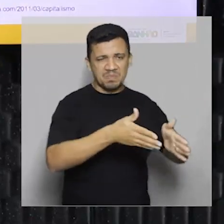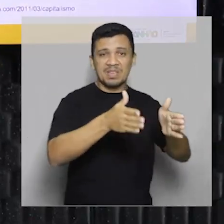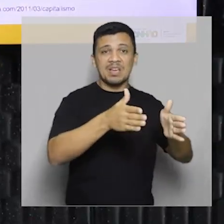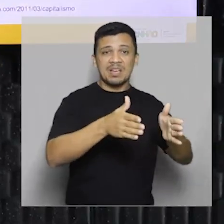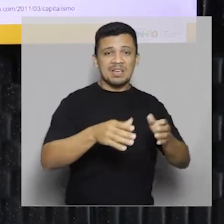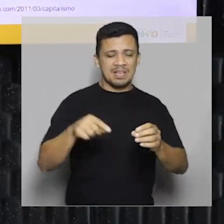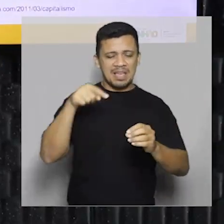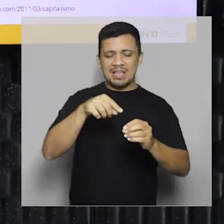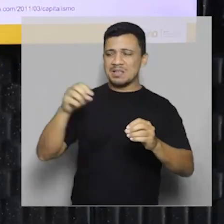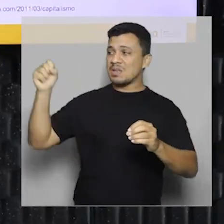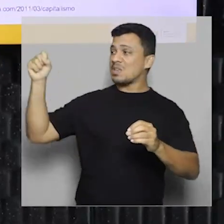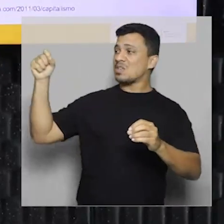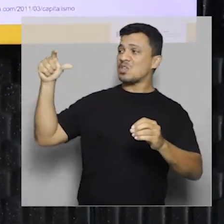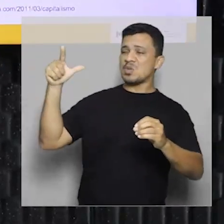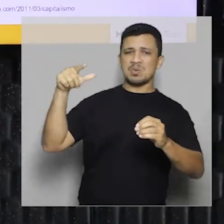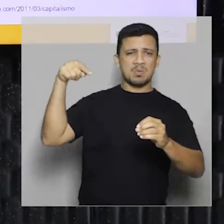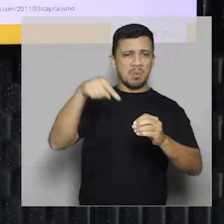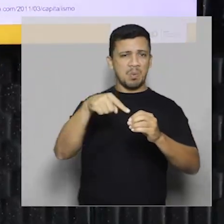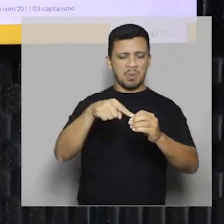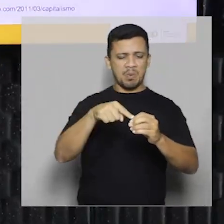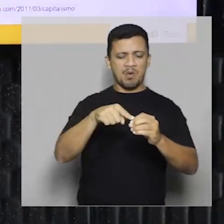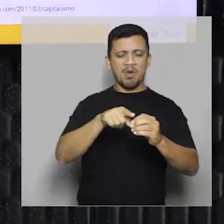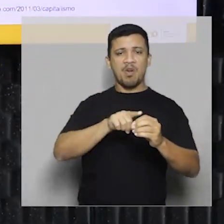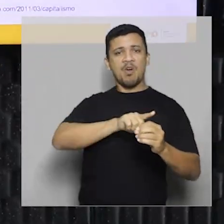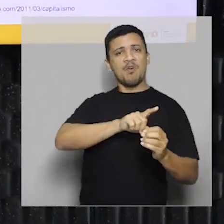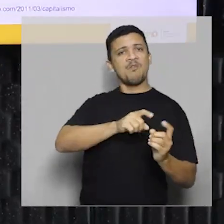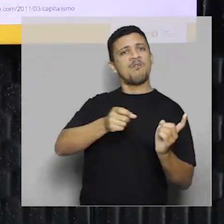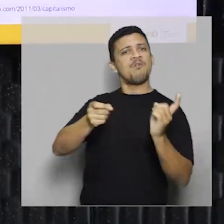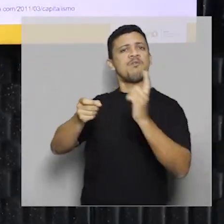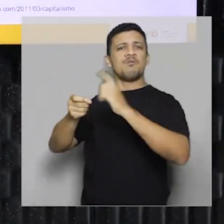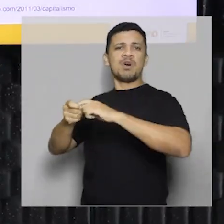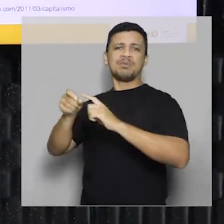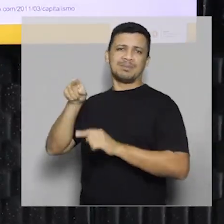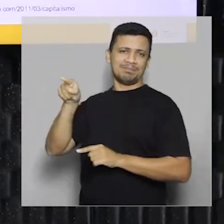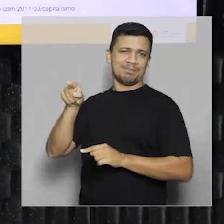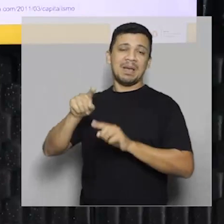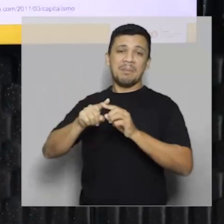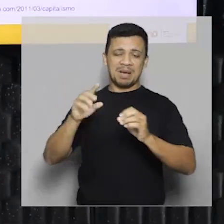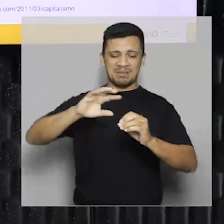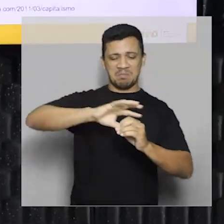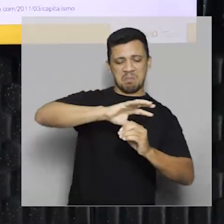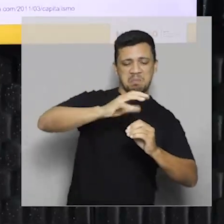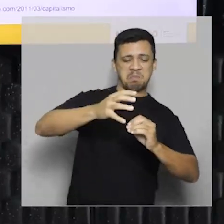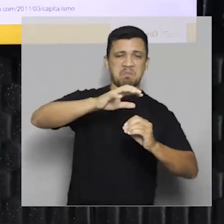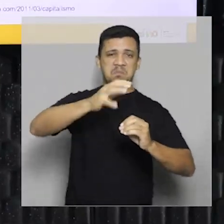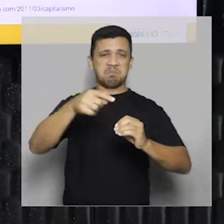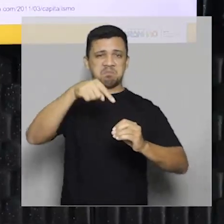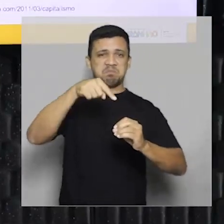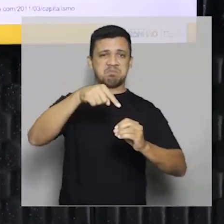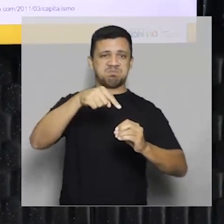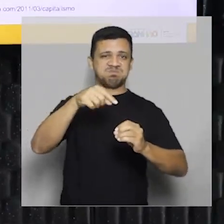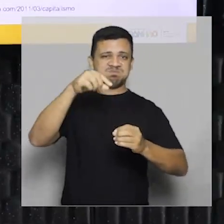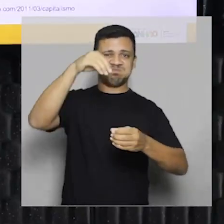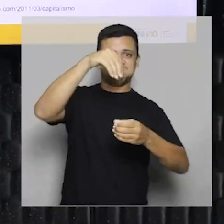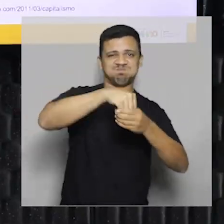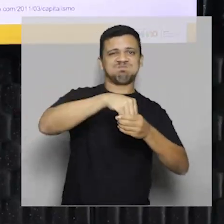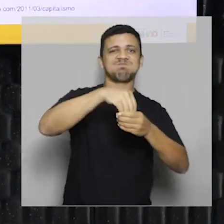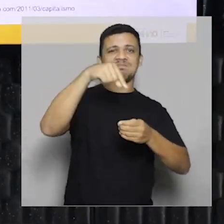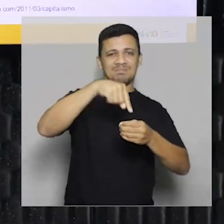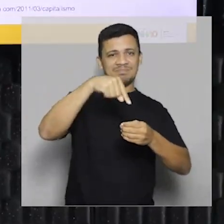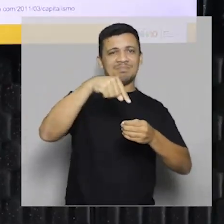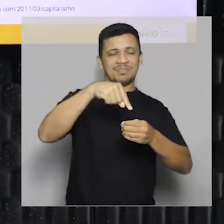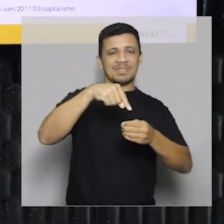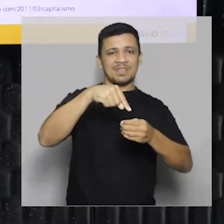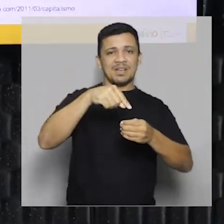seriam devolvidos mas a atmosfera vai reter boa parte desses raios solares raios